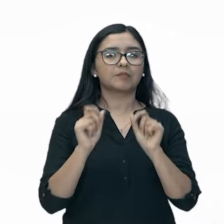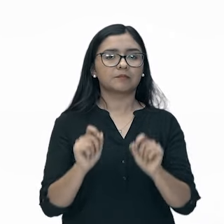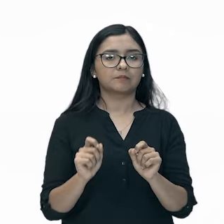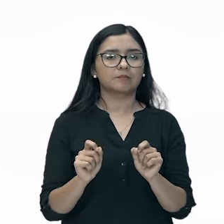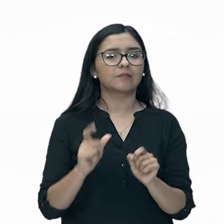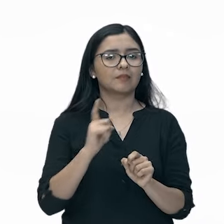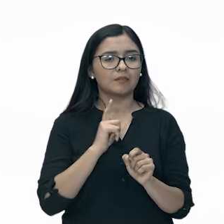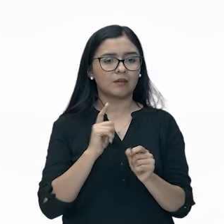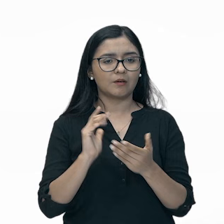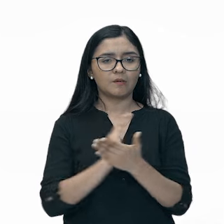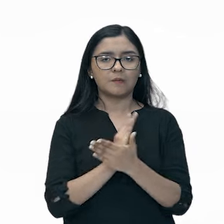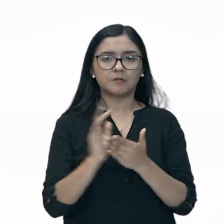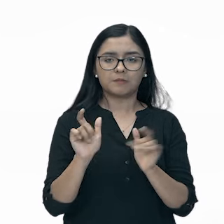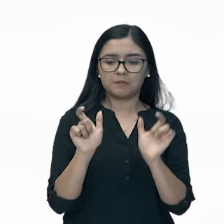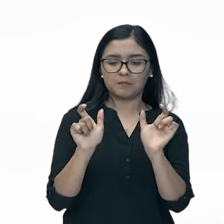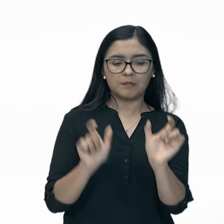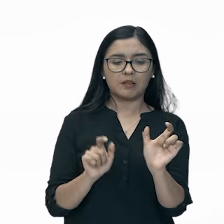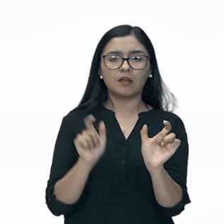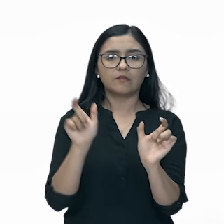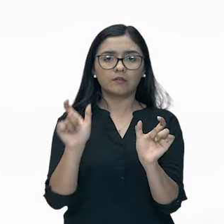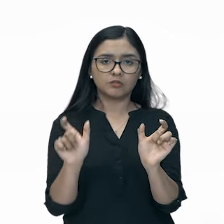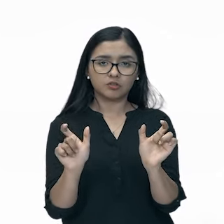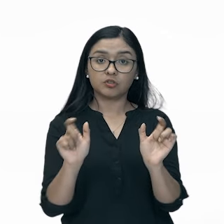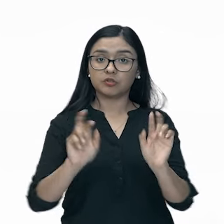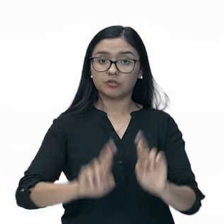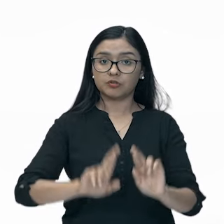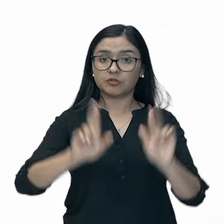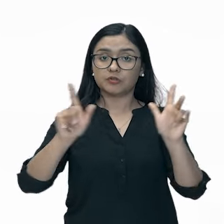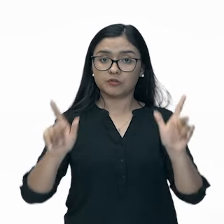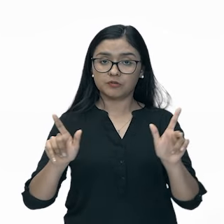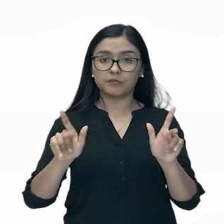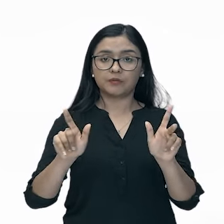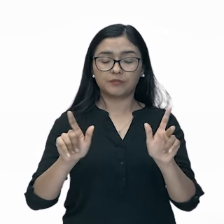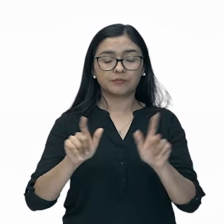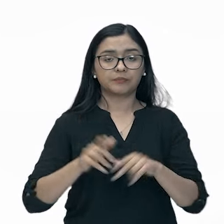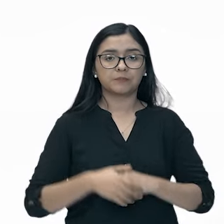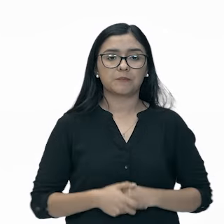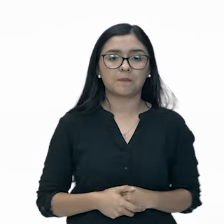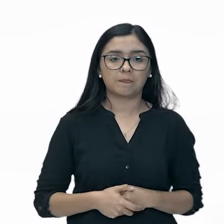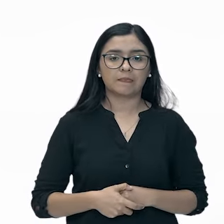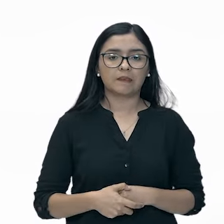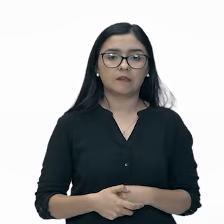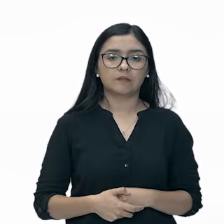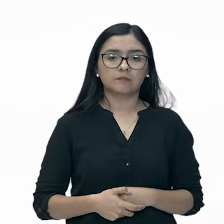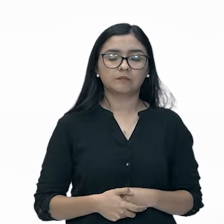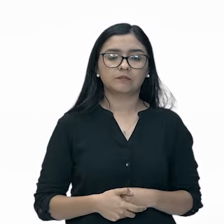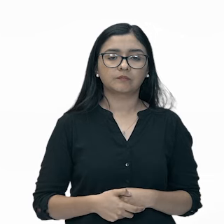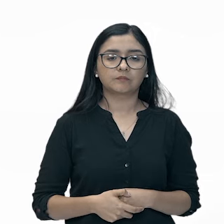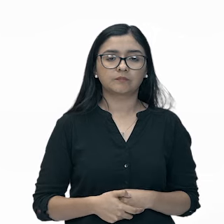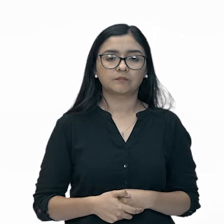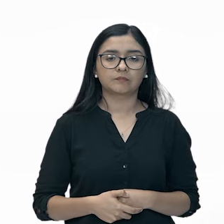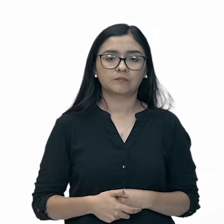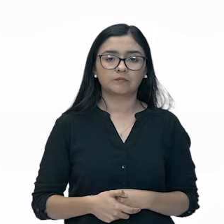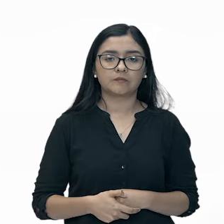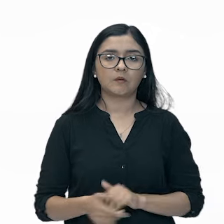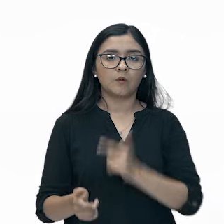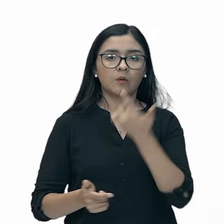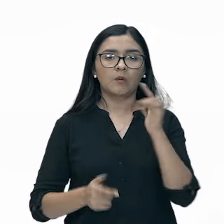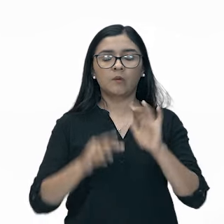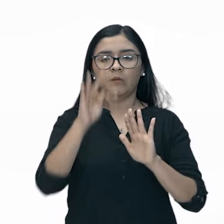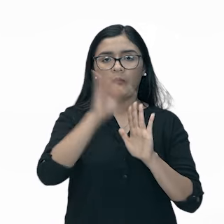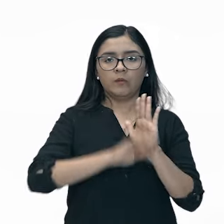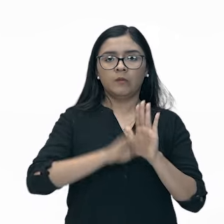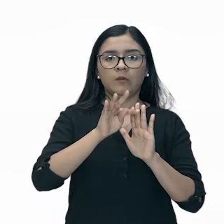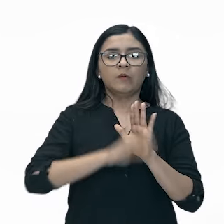algumas palavras por exemplo quando eu digo tendências de compra a a parte lá do outro texto falou que eu estava